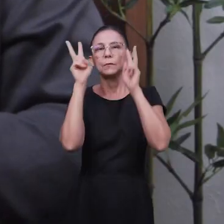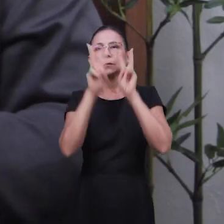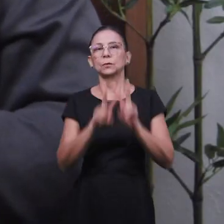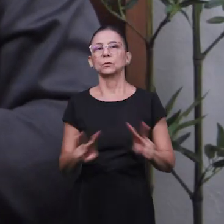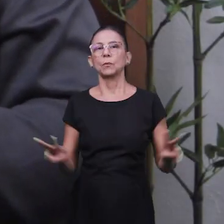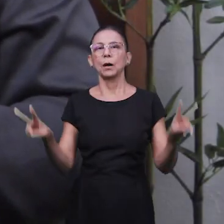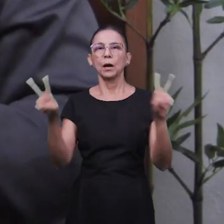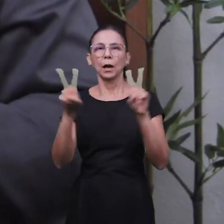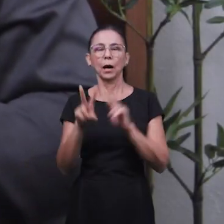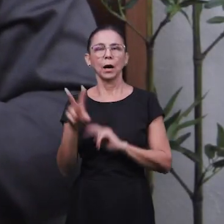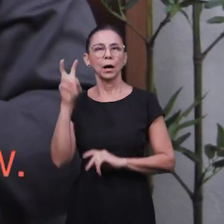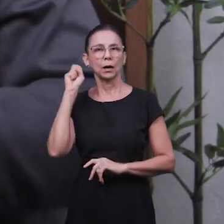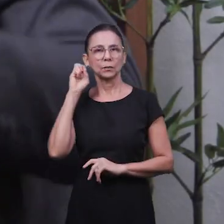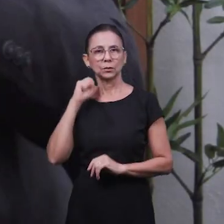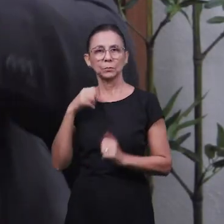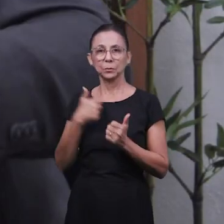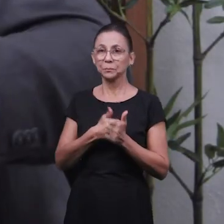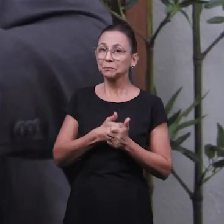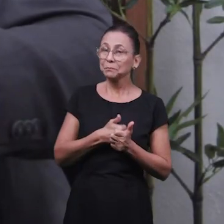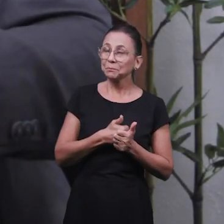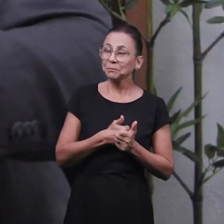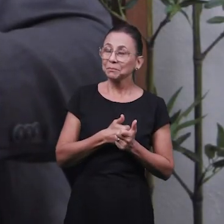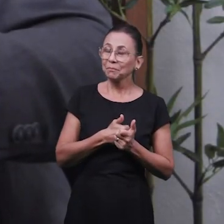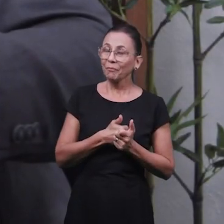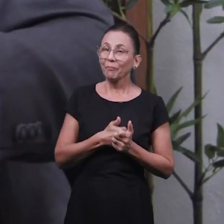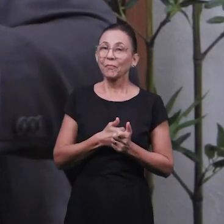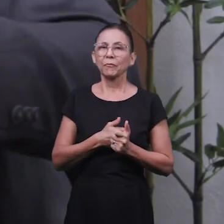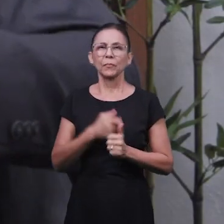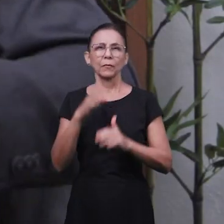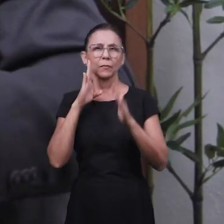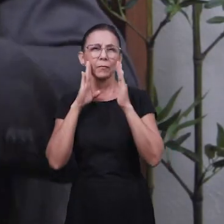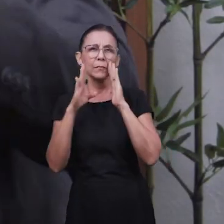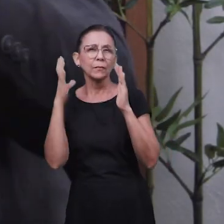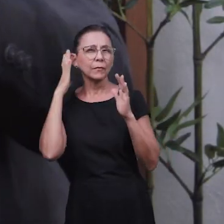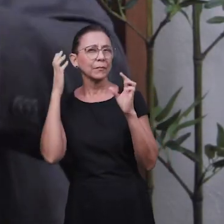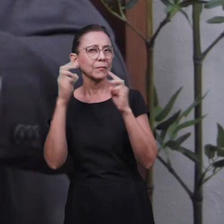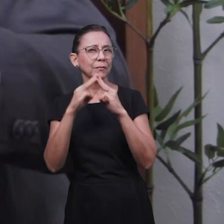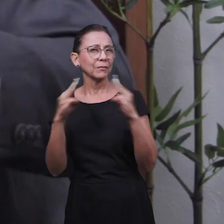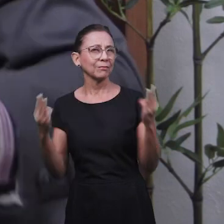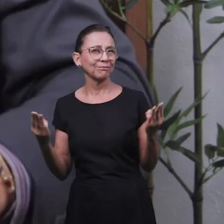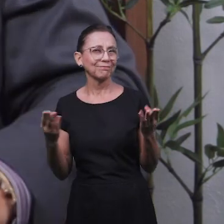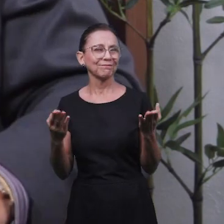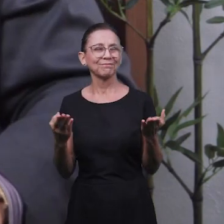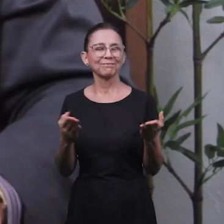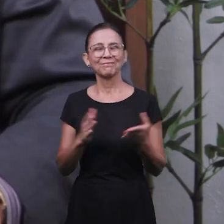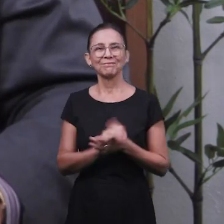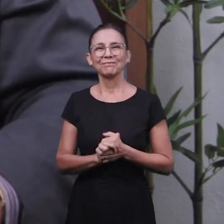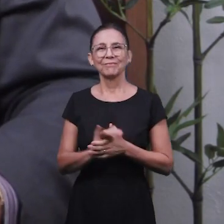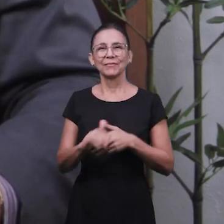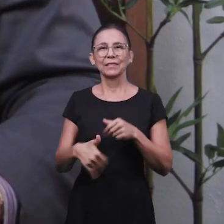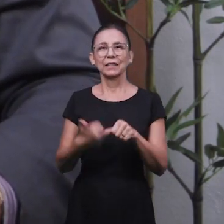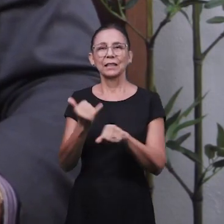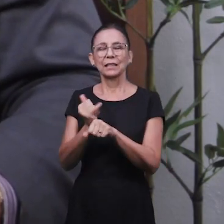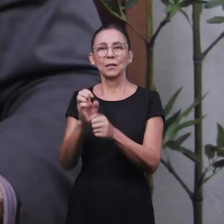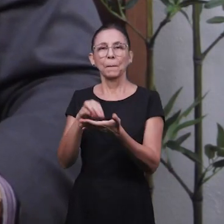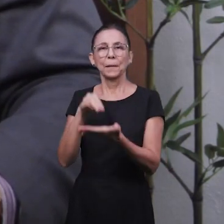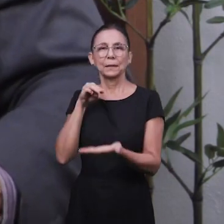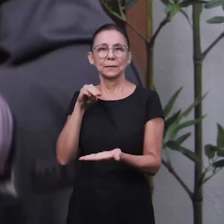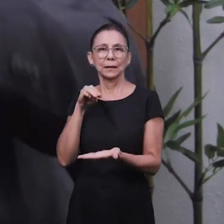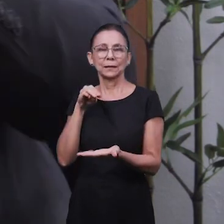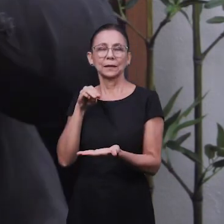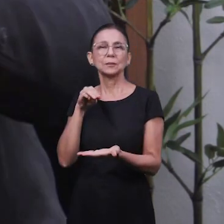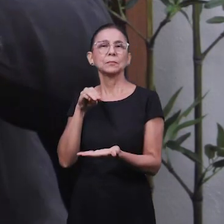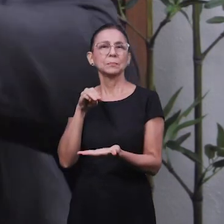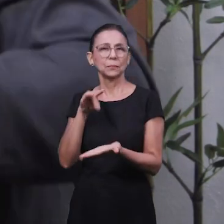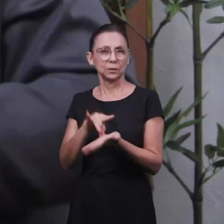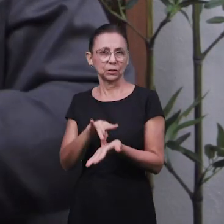você ter essa oportunidade de nos acompanhar. Você também assiste no Facebook da Rádio Manaim e você também assiste no canal da Igreja Cristã Maranata